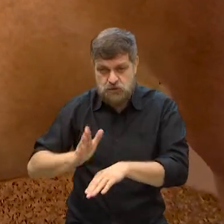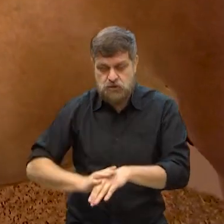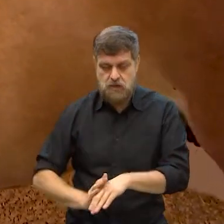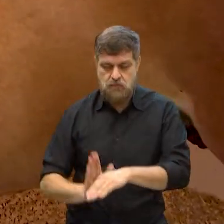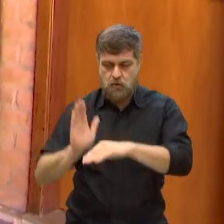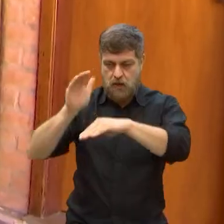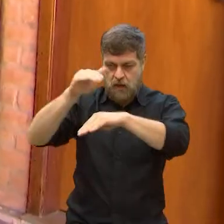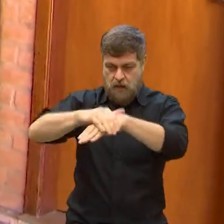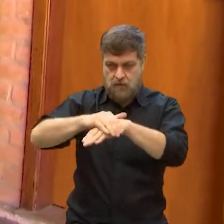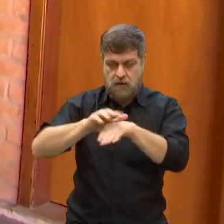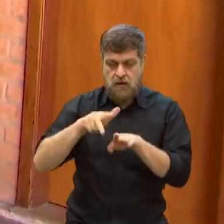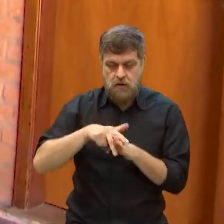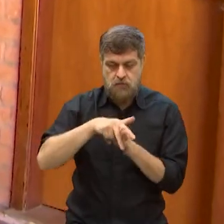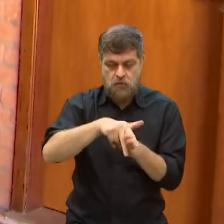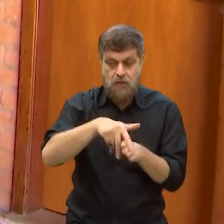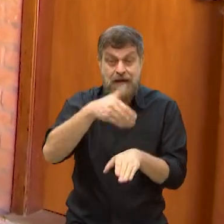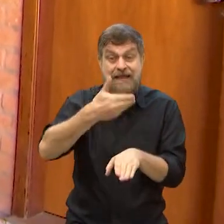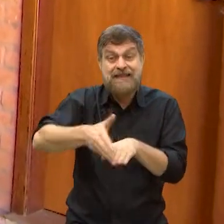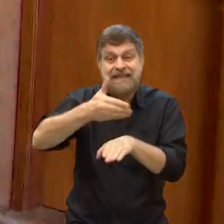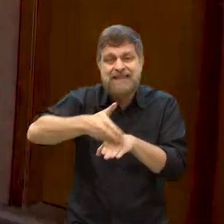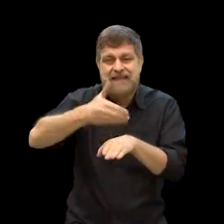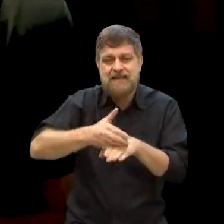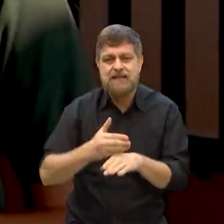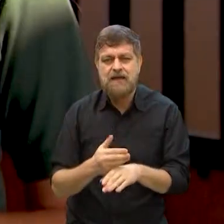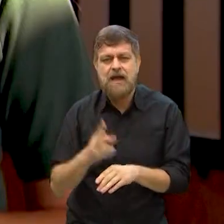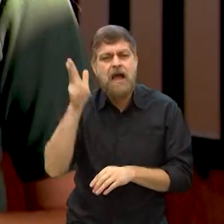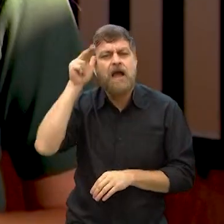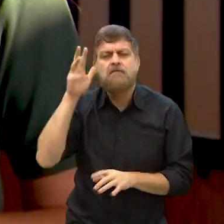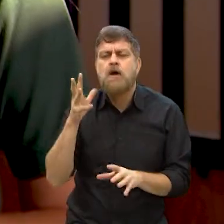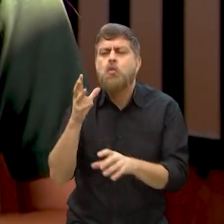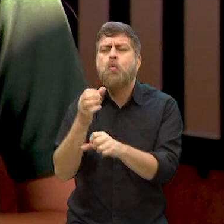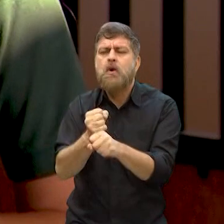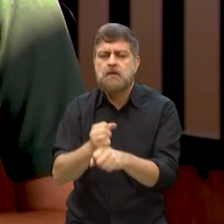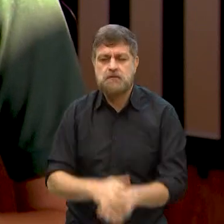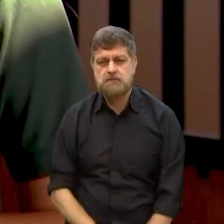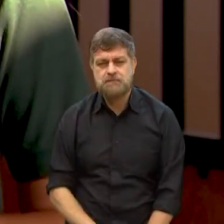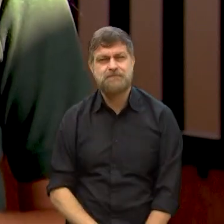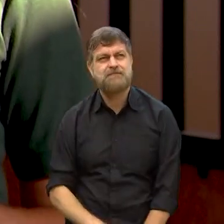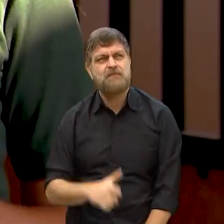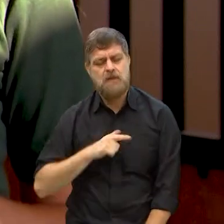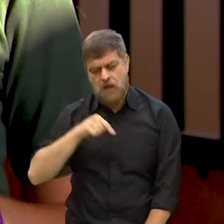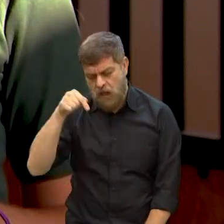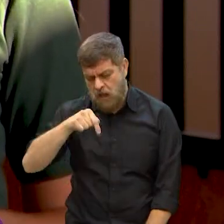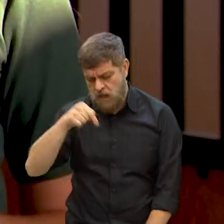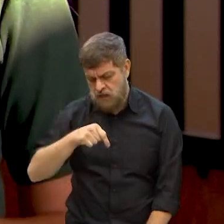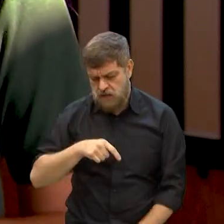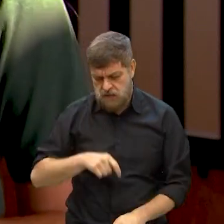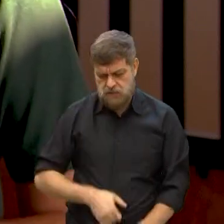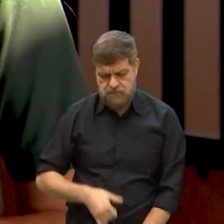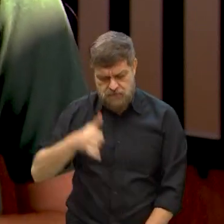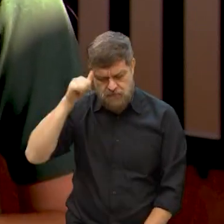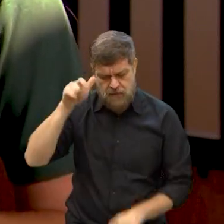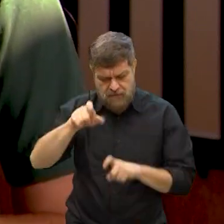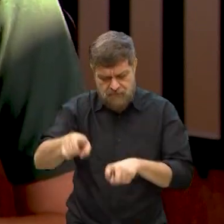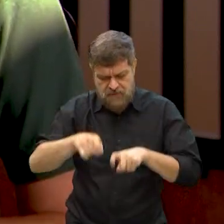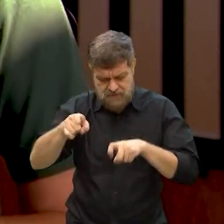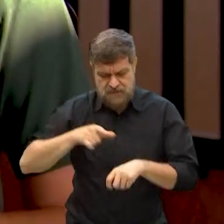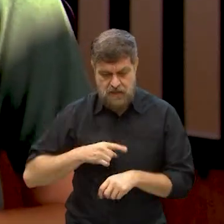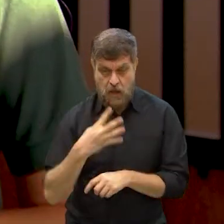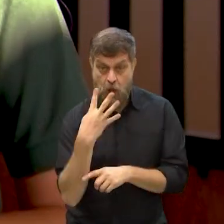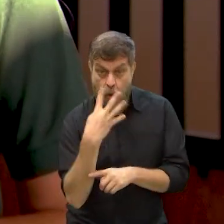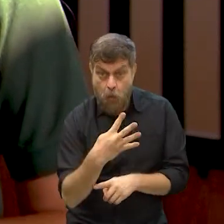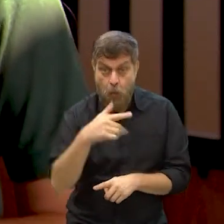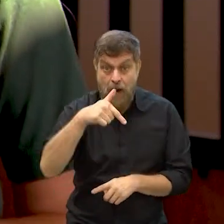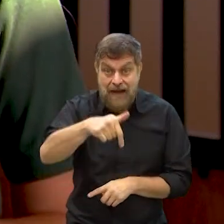pegos e selados para os meninos começarem o treinamento. São quantos cavalos? No total, aqui na fazenda, nós temos